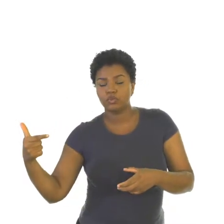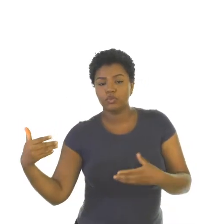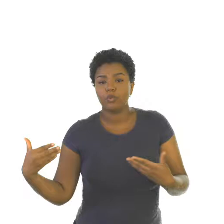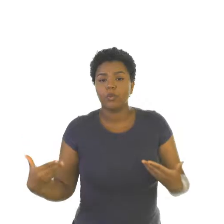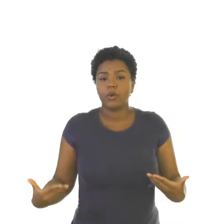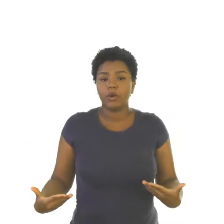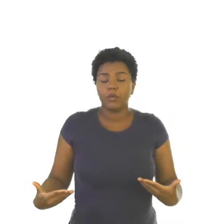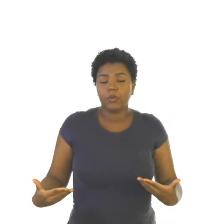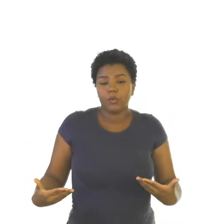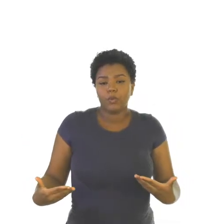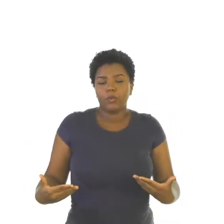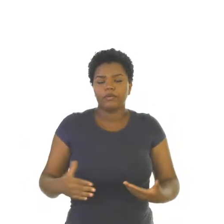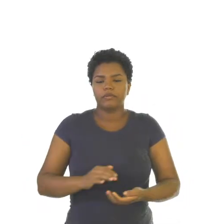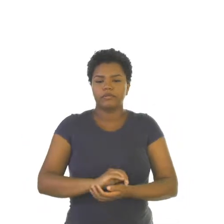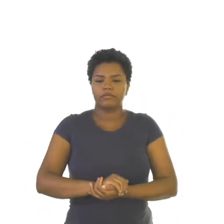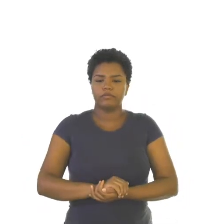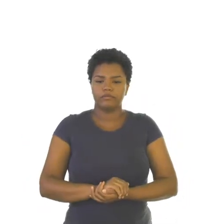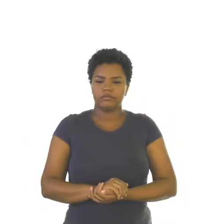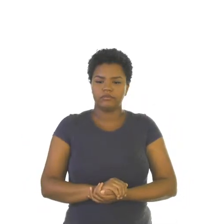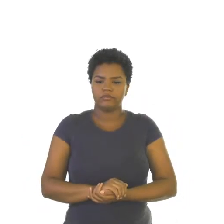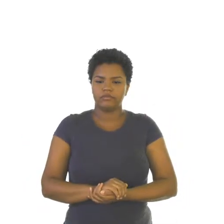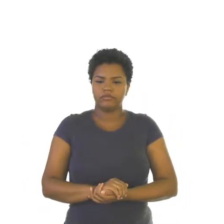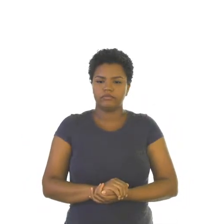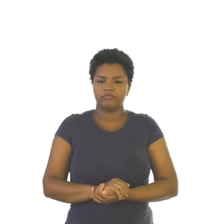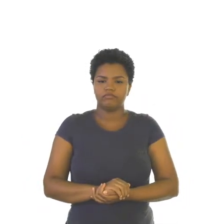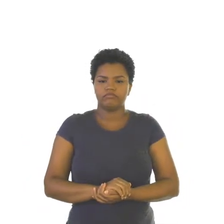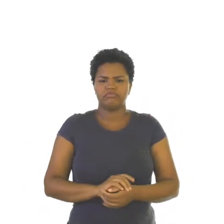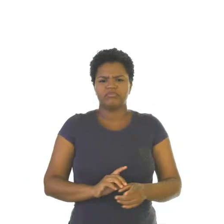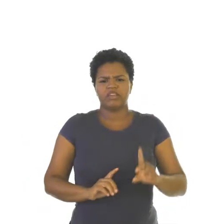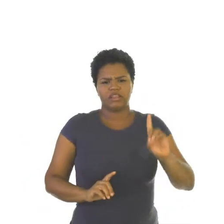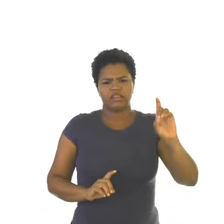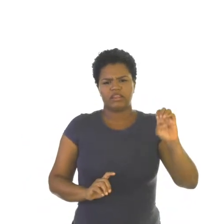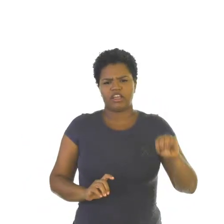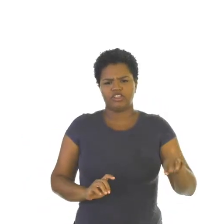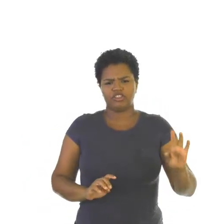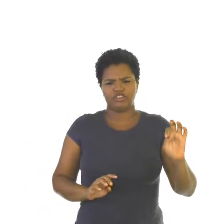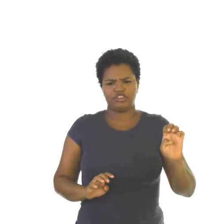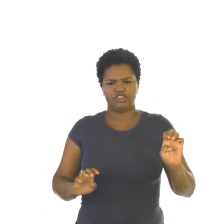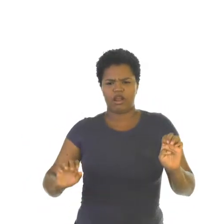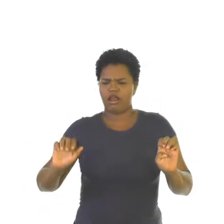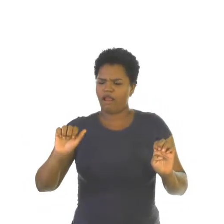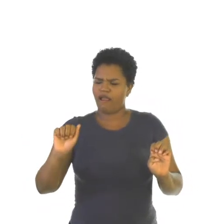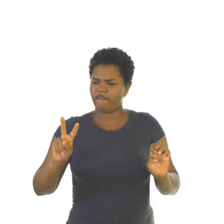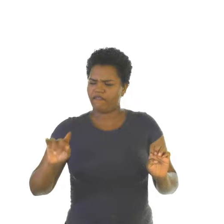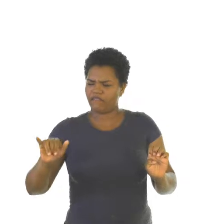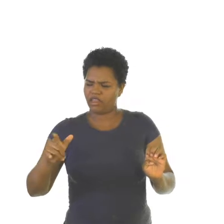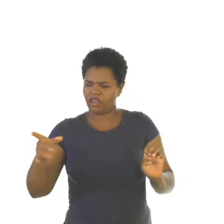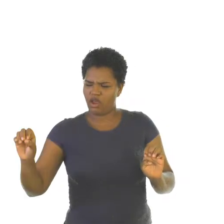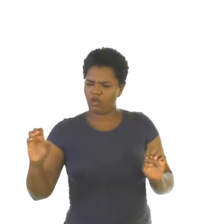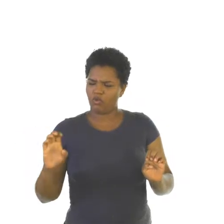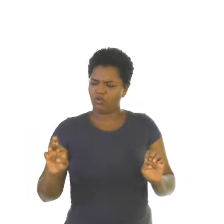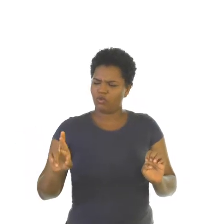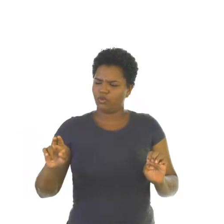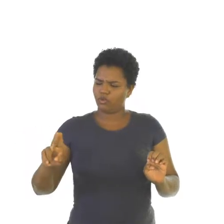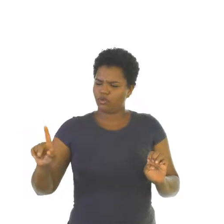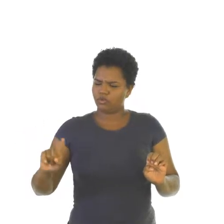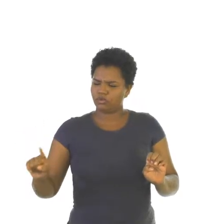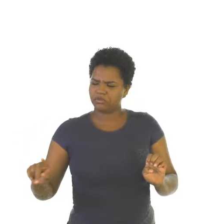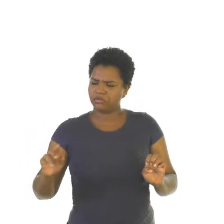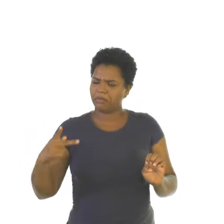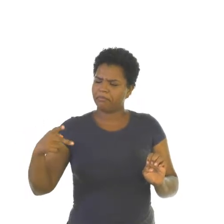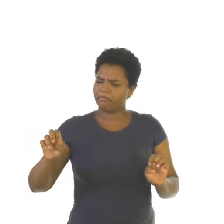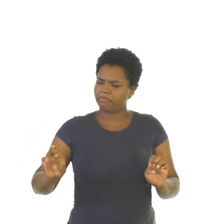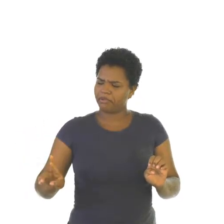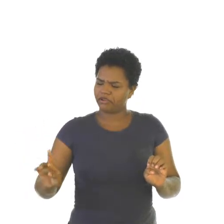coluna? Qual é? Dente rima com avião, com tio, com cruz, com pente?